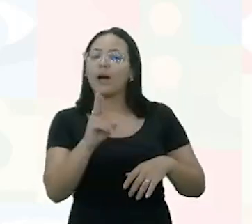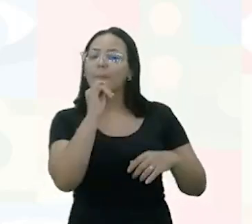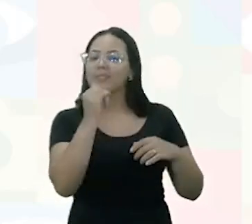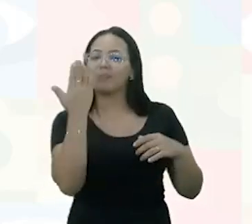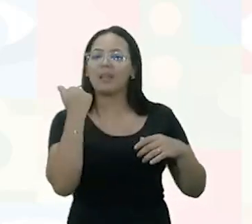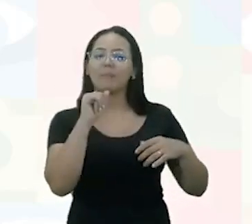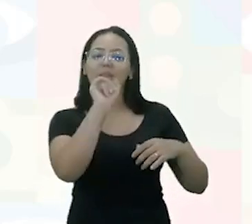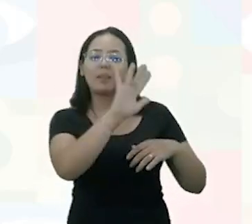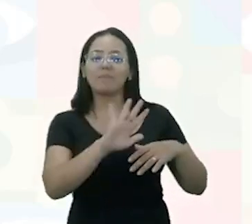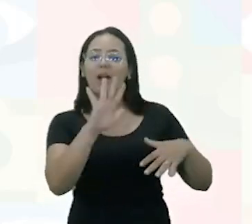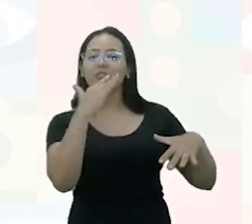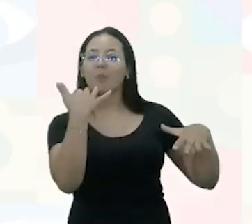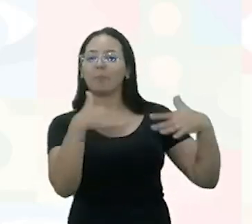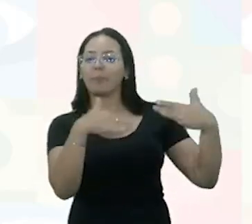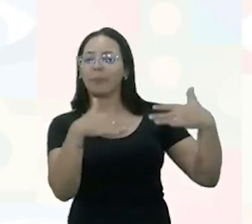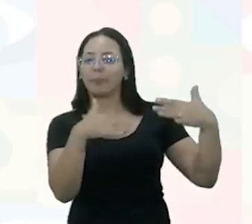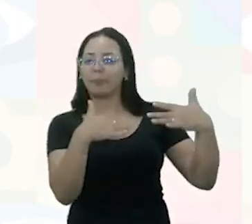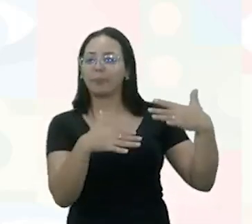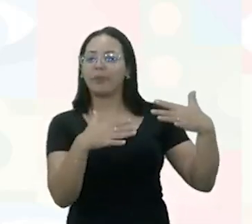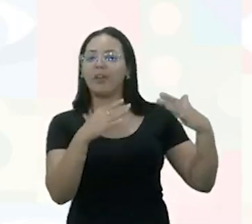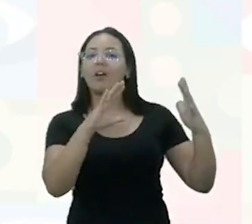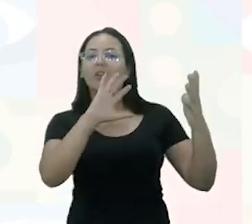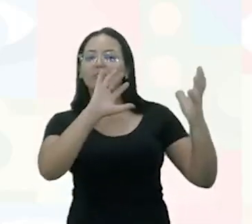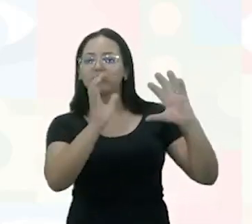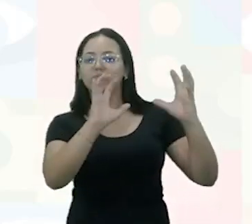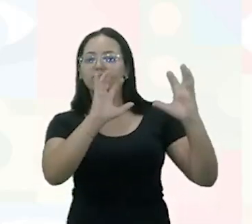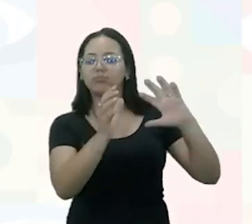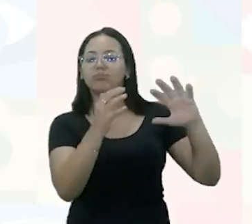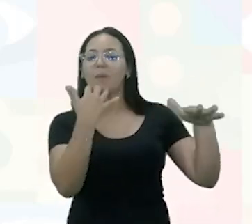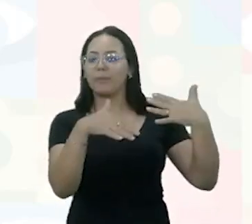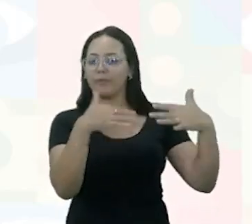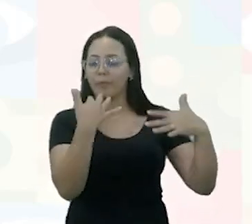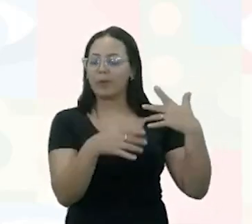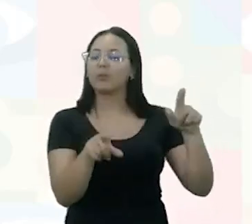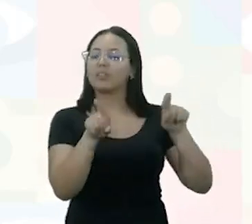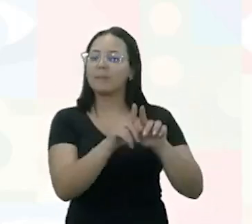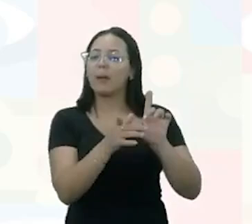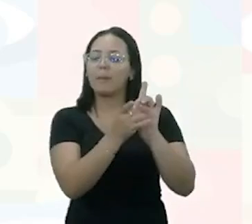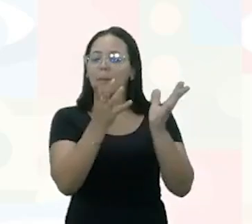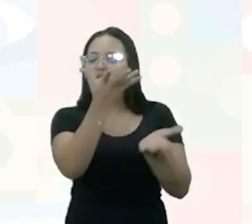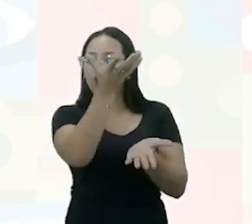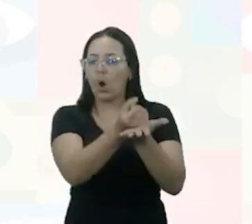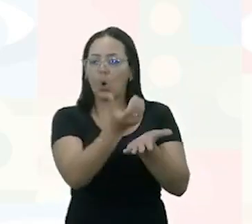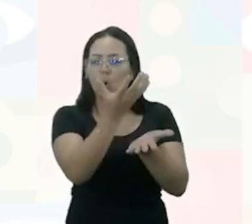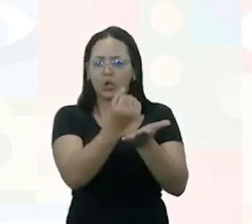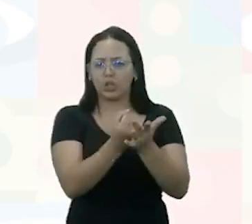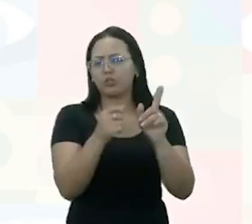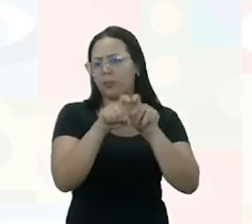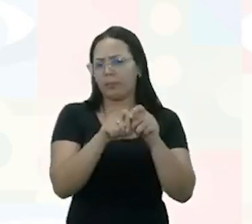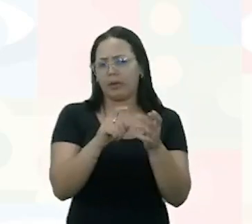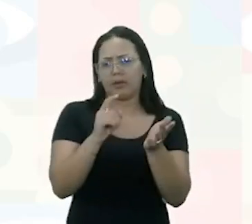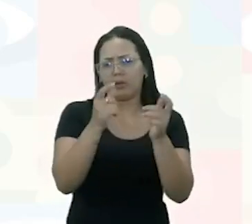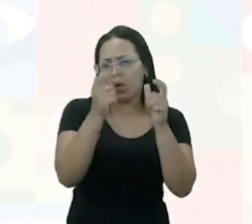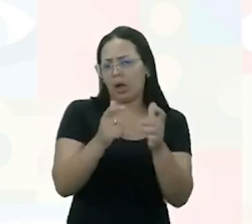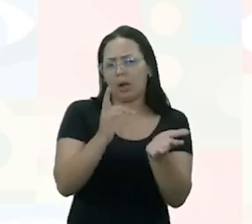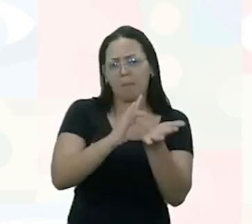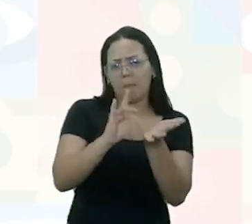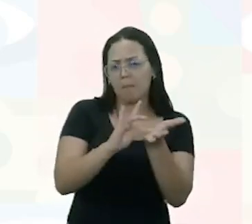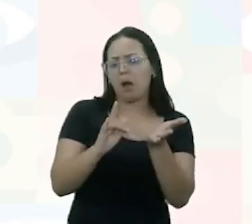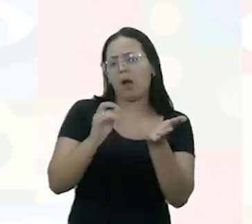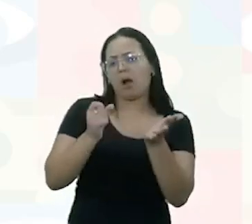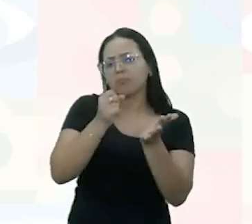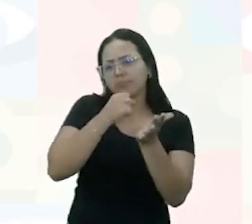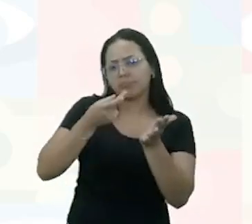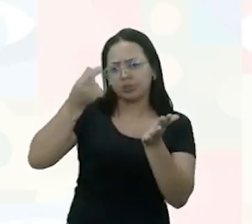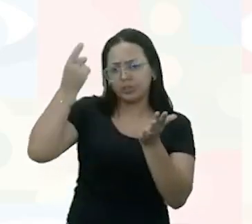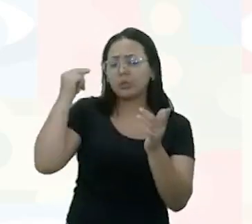movimentos. Ele é um algoritmo que permite o download das imagens em aparelhos antigos e em conexões lentas.